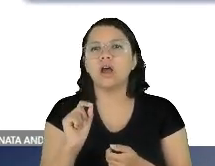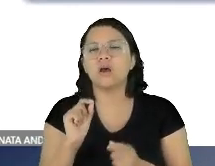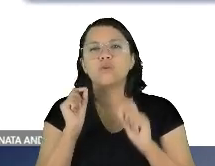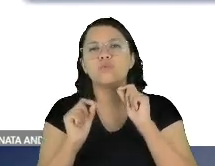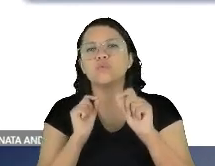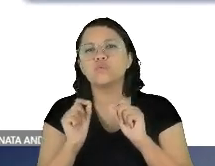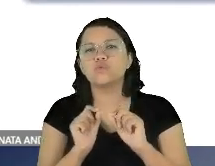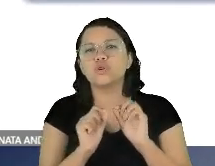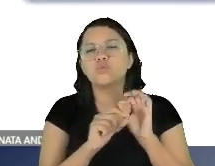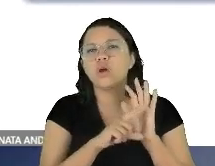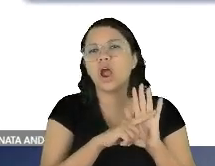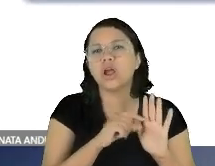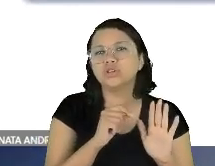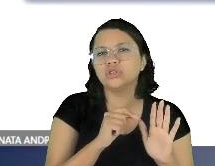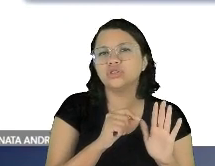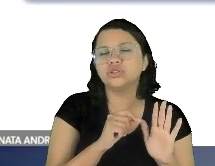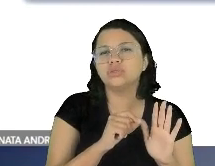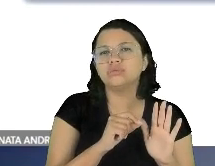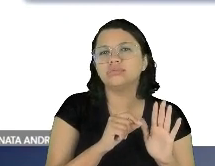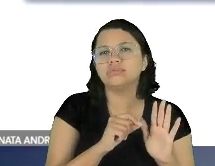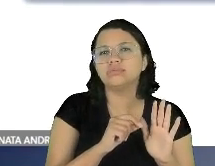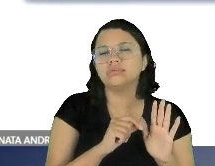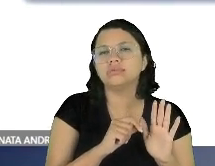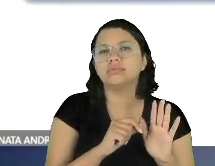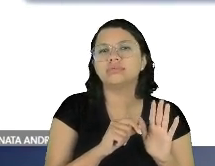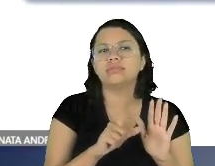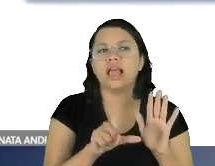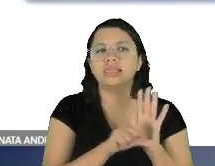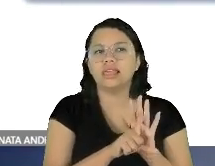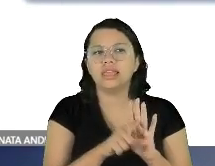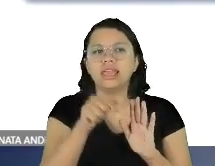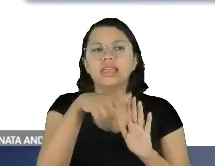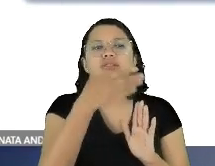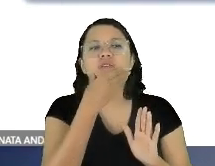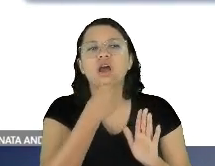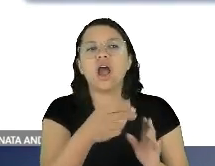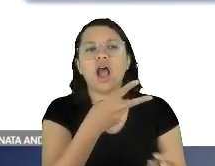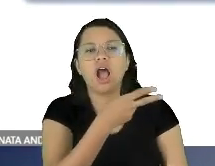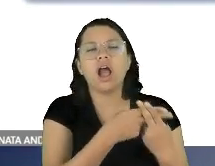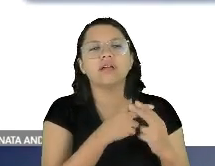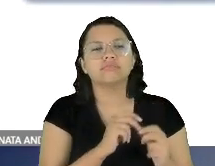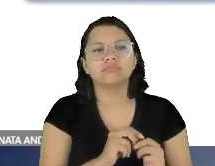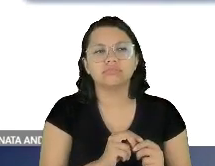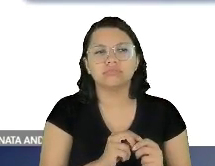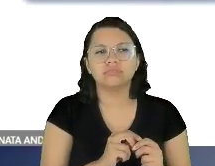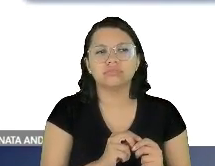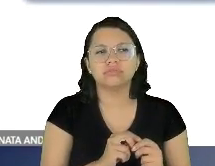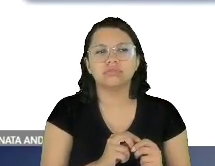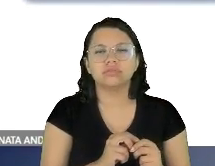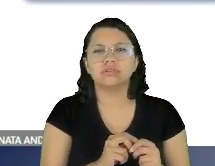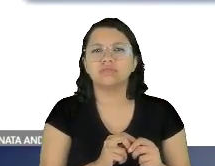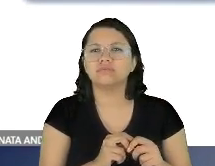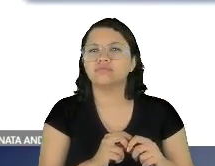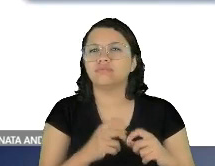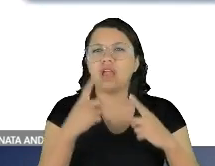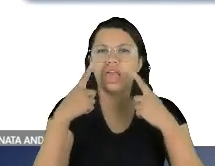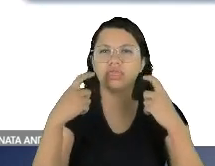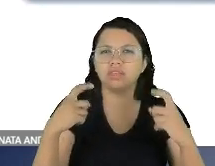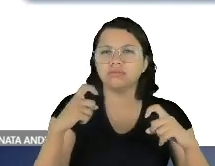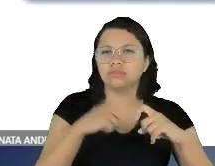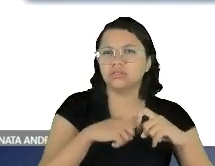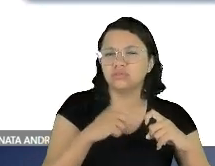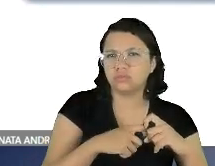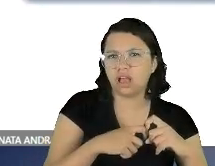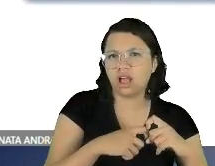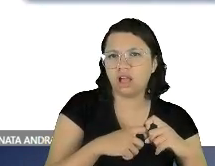em qual artigo esse ejaculador incidiria. Violação sexual mediante fraude, que seria ter